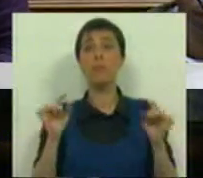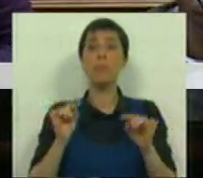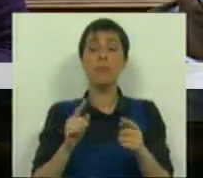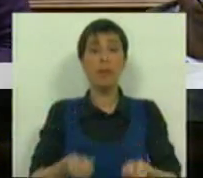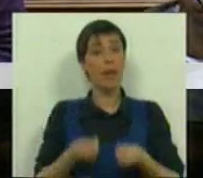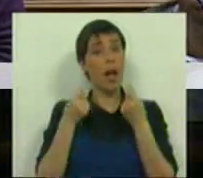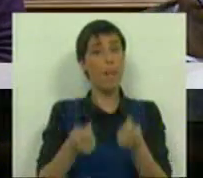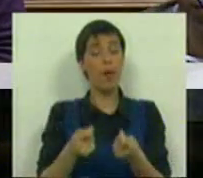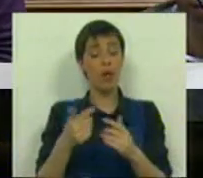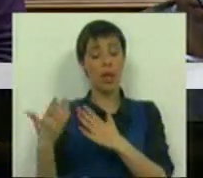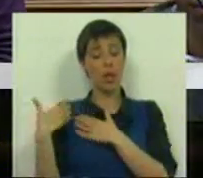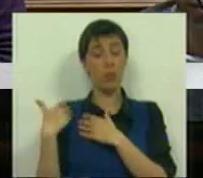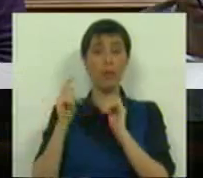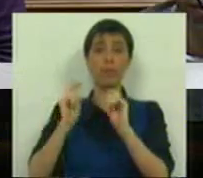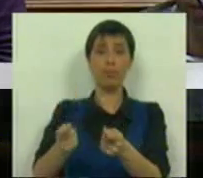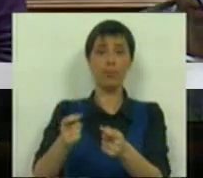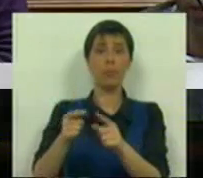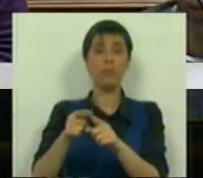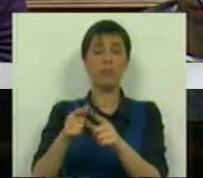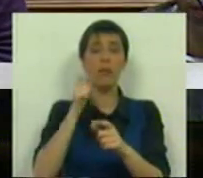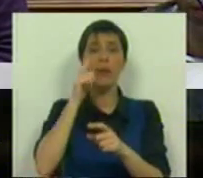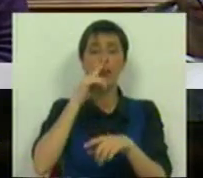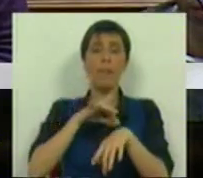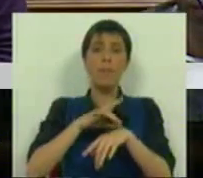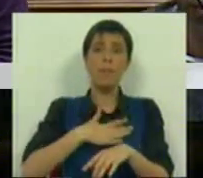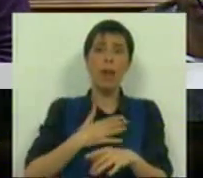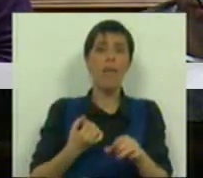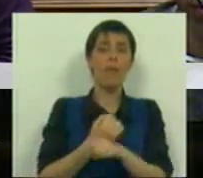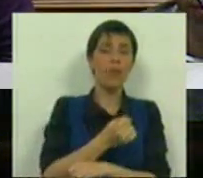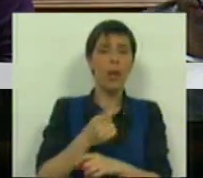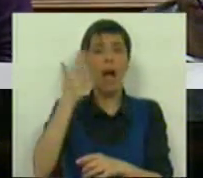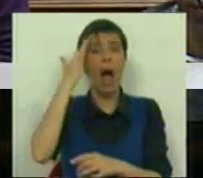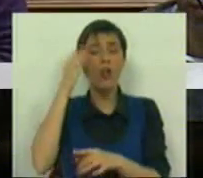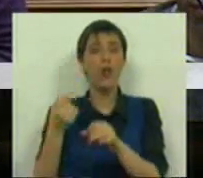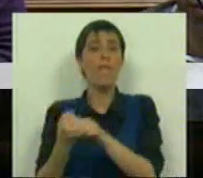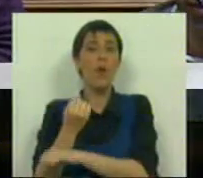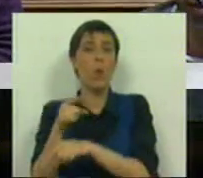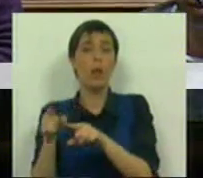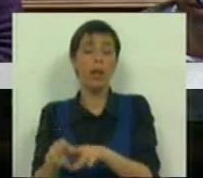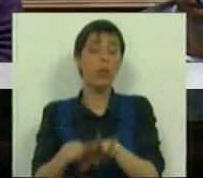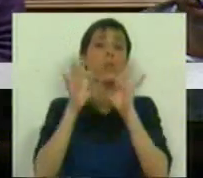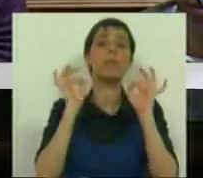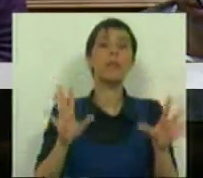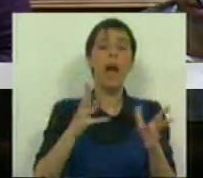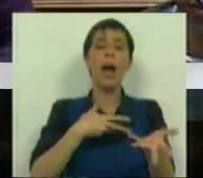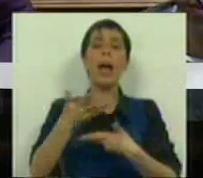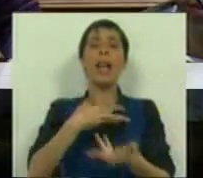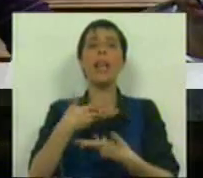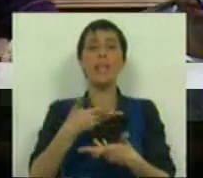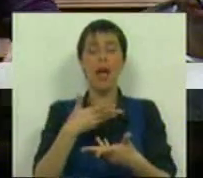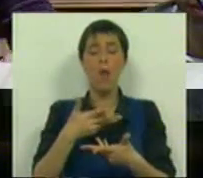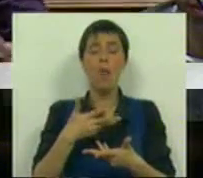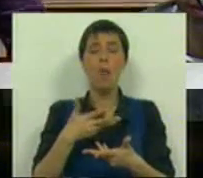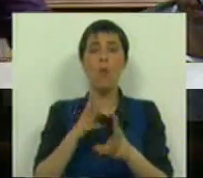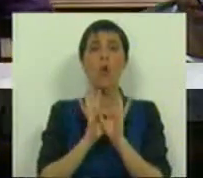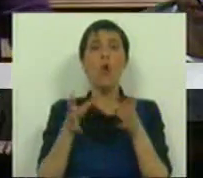esta aposta na responsabilização crescente dos adeptos violentos ou presumidos violentos, bem como na relação com